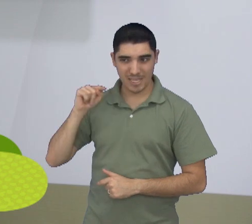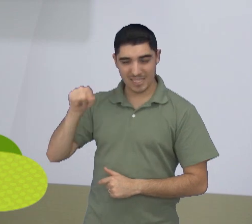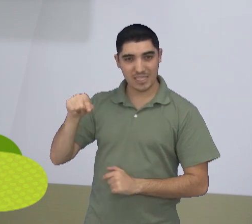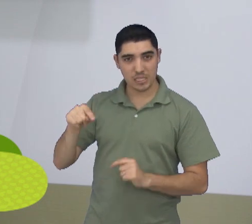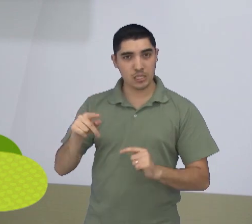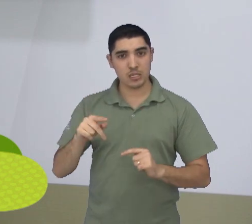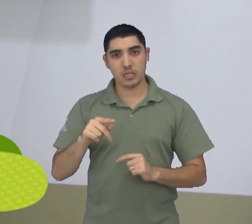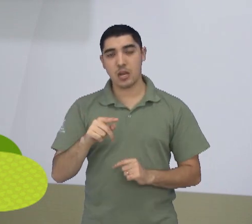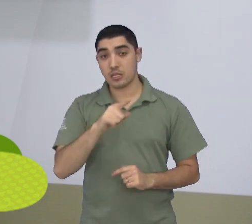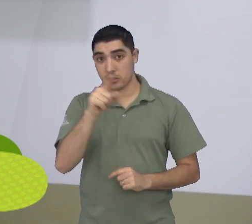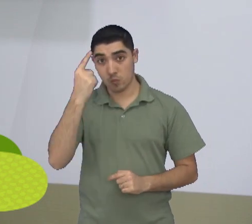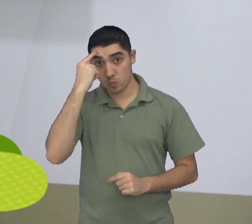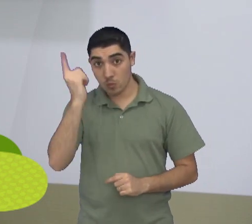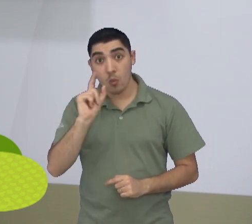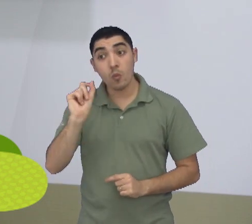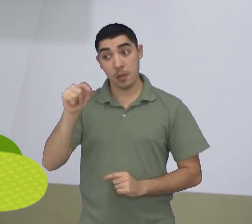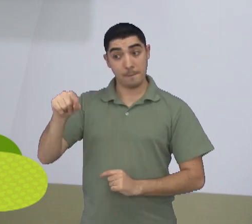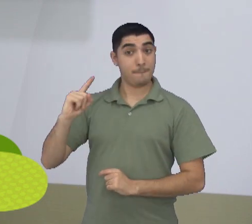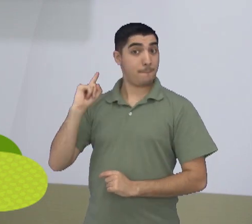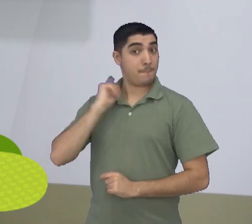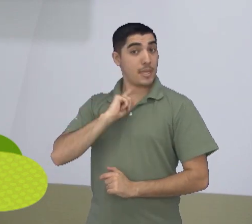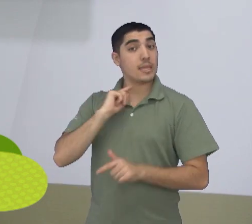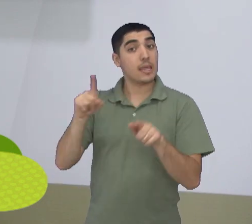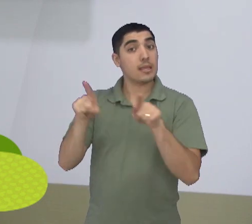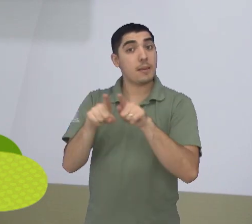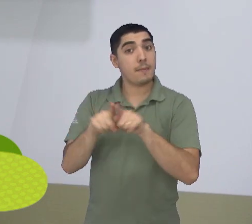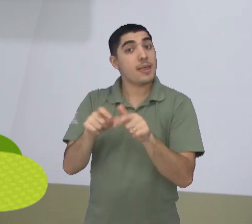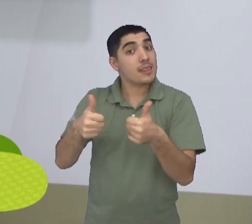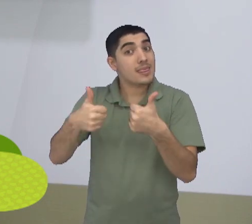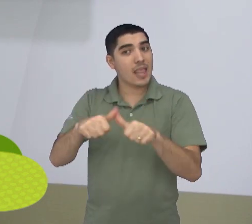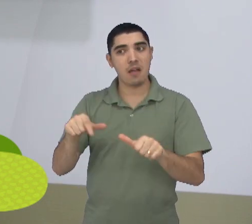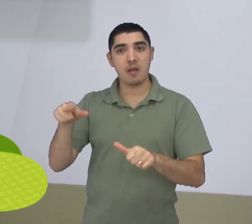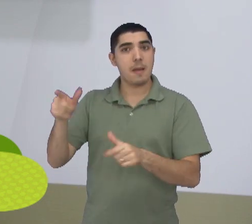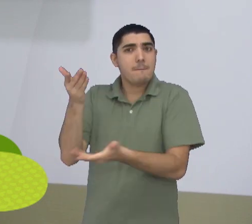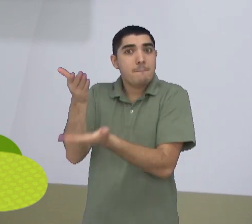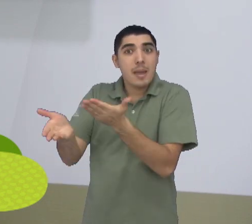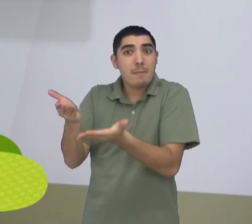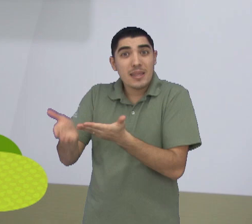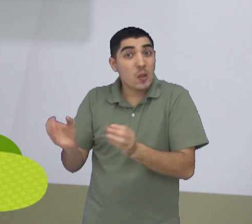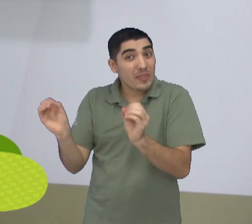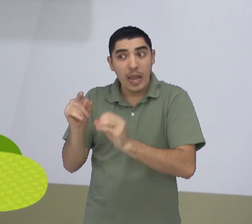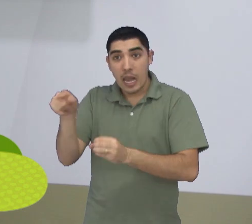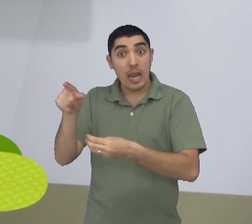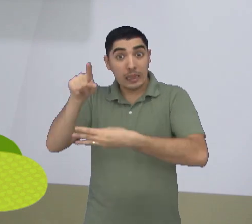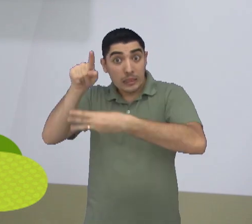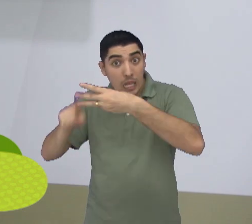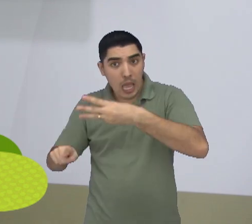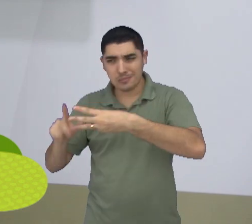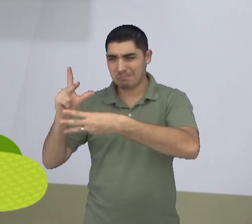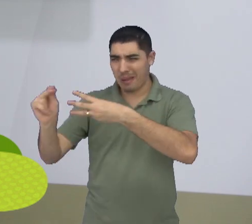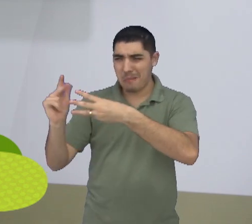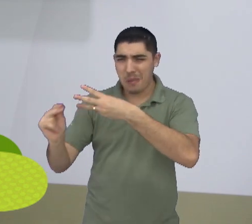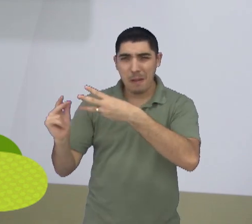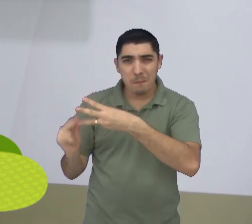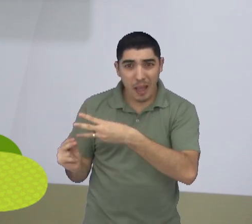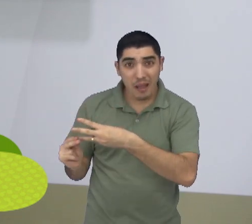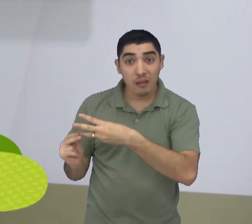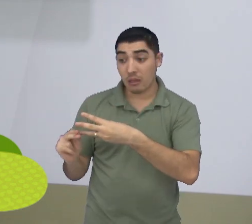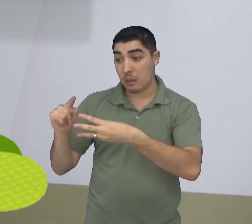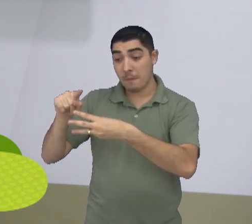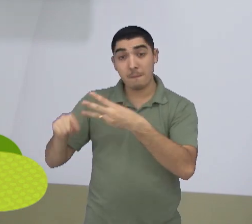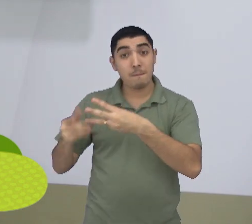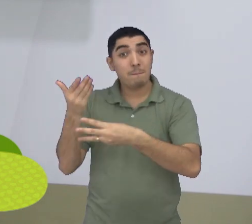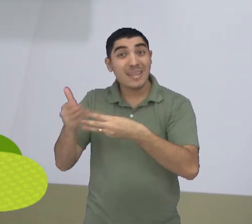resultado, o Minas chegou também invicto para esse jogo, eram 3 jogos, 3 vitórias, e nesses 3 jogos eles não tinham perdido